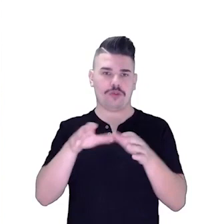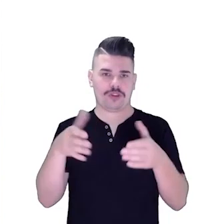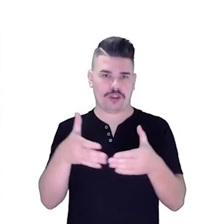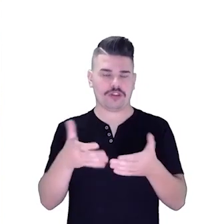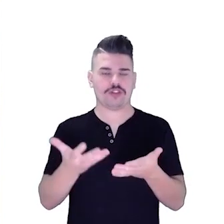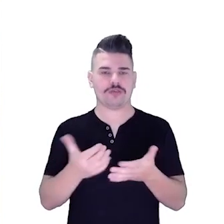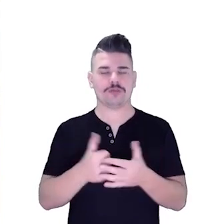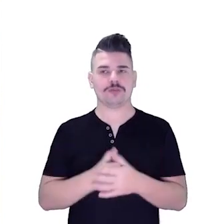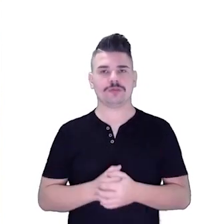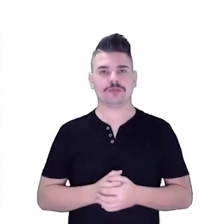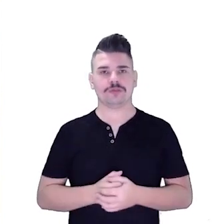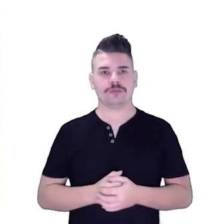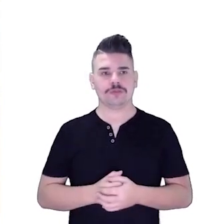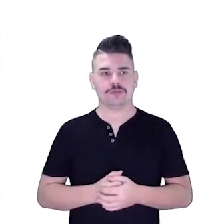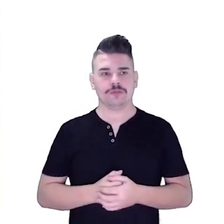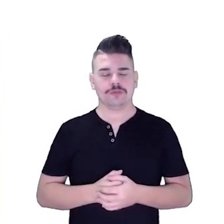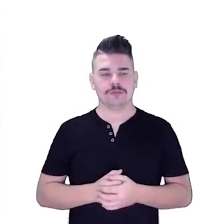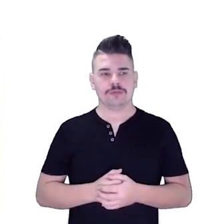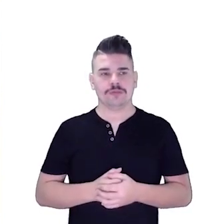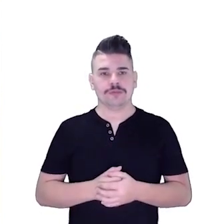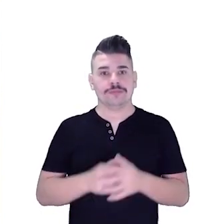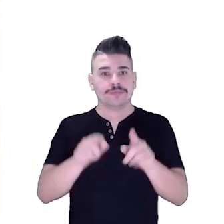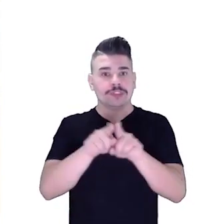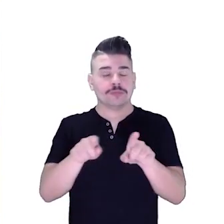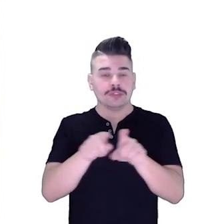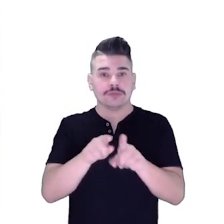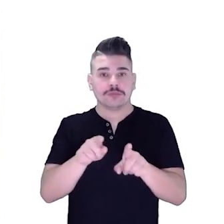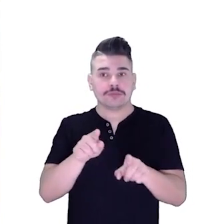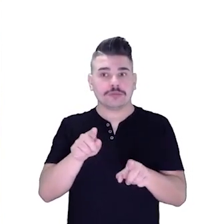dentro da comunidade. E, por fim,